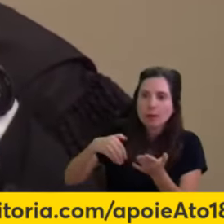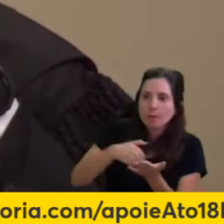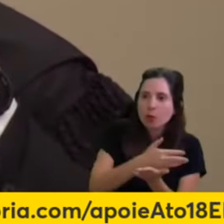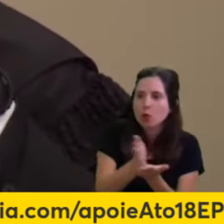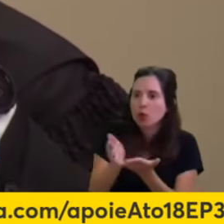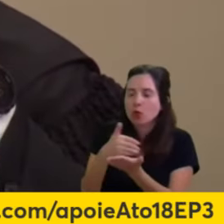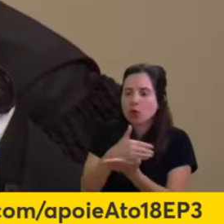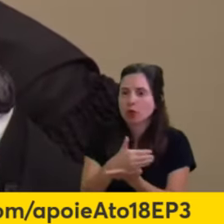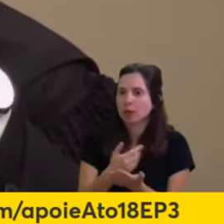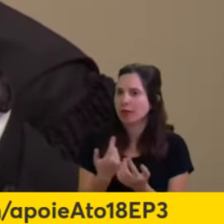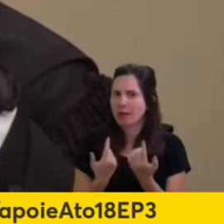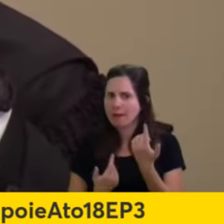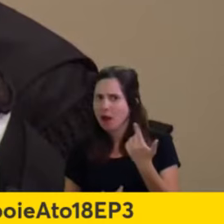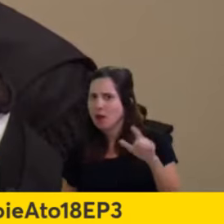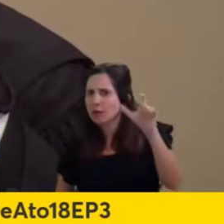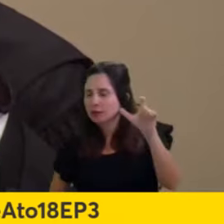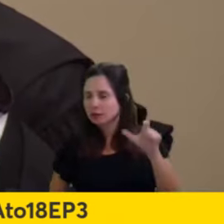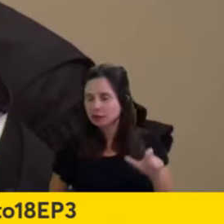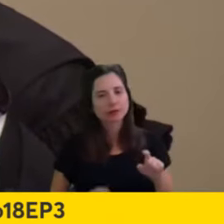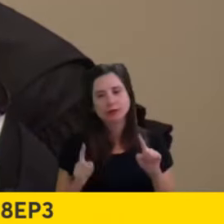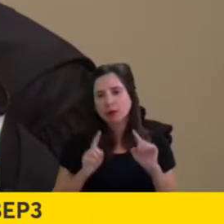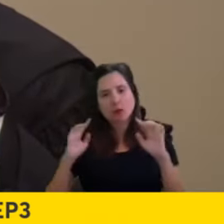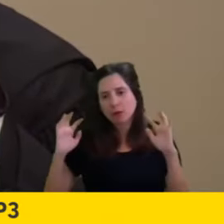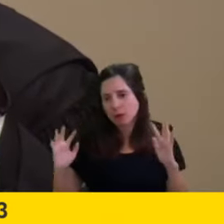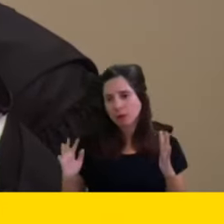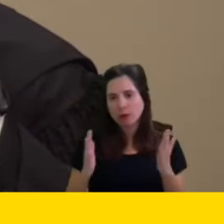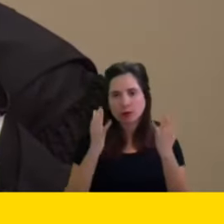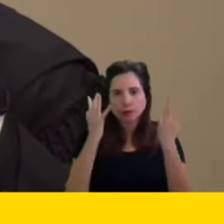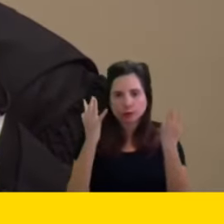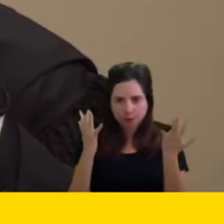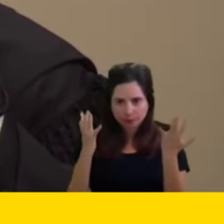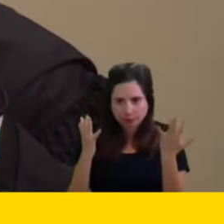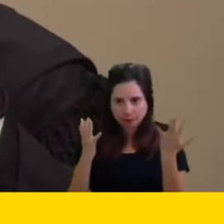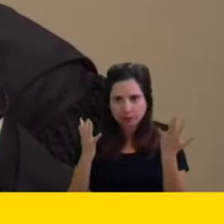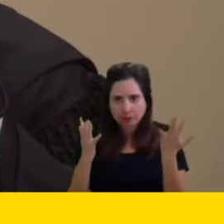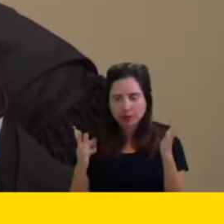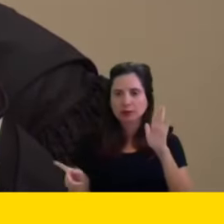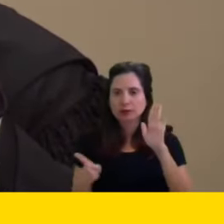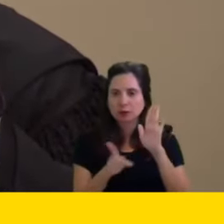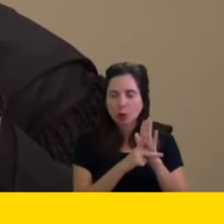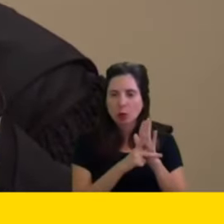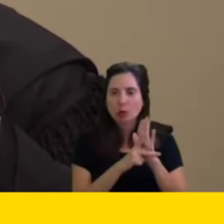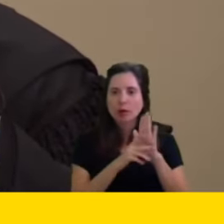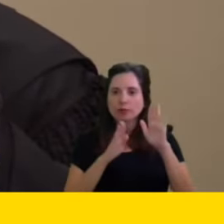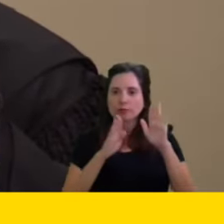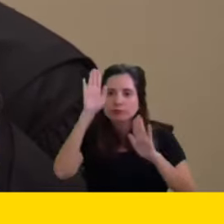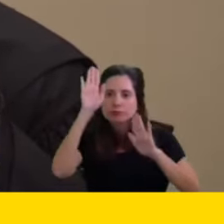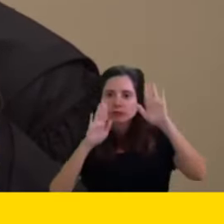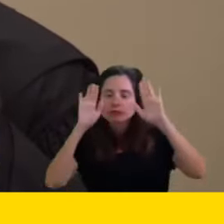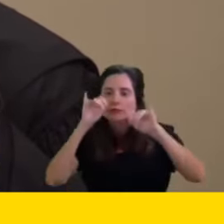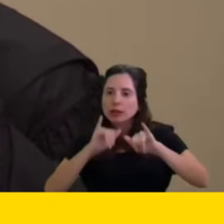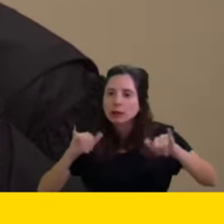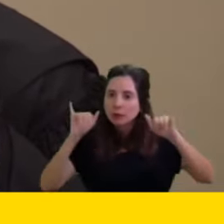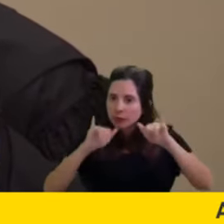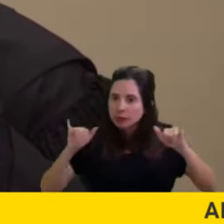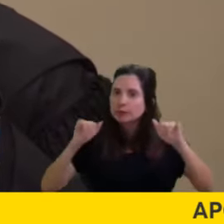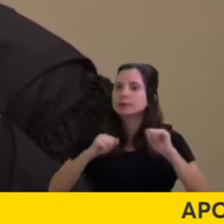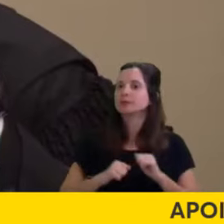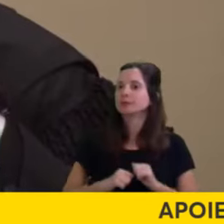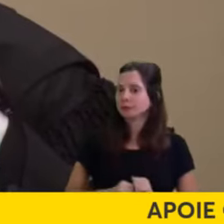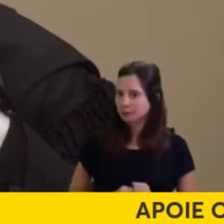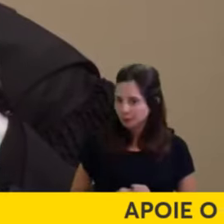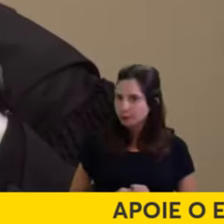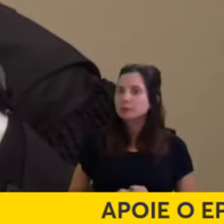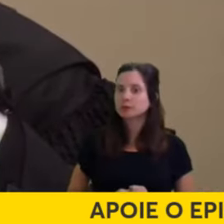pessoa o que não ocorreu tanto que não houve impugnação das contas da própria campanha dito de outro modo a imputação de que o contrato